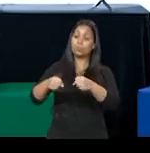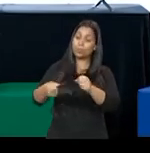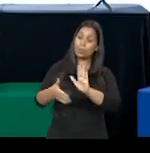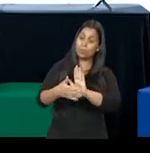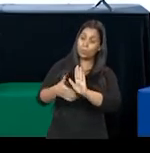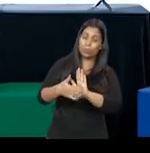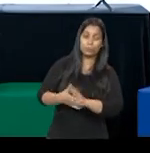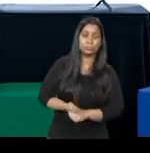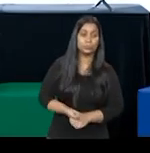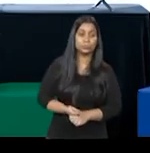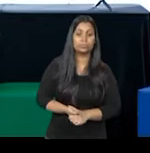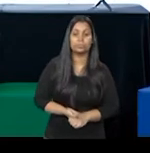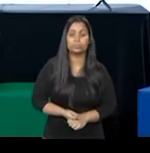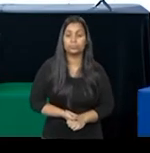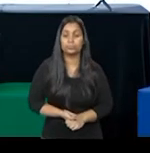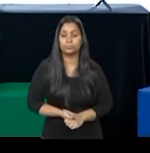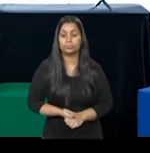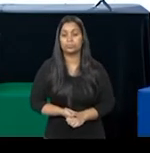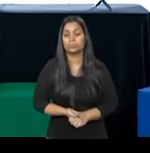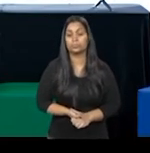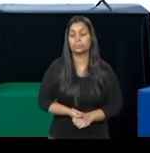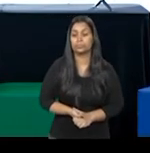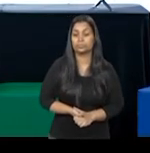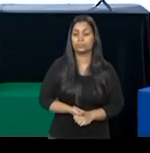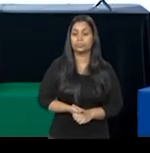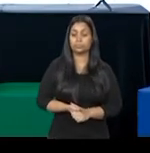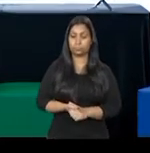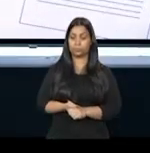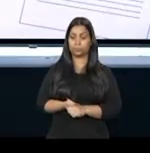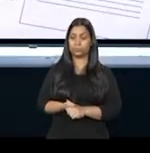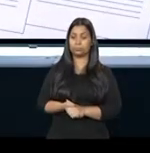poder proposto numa república.